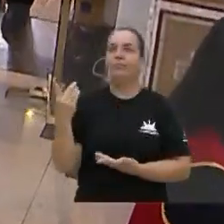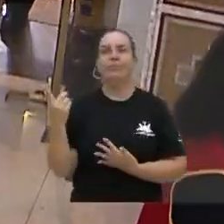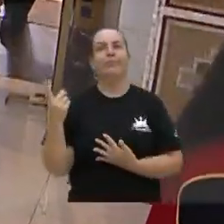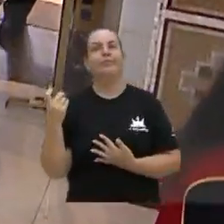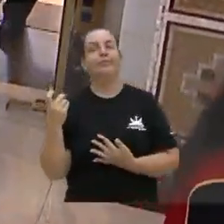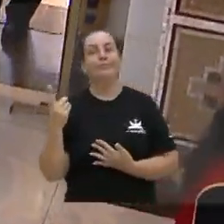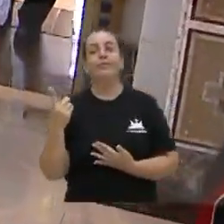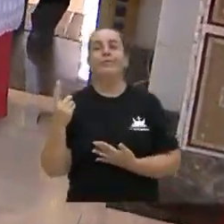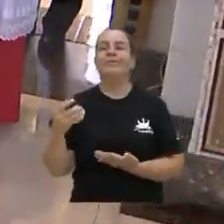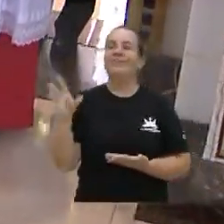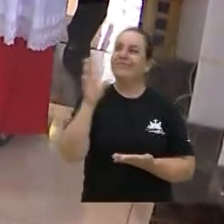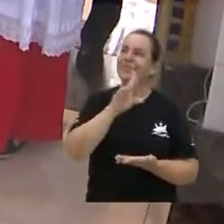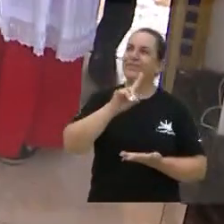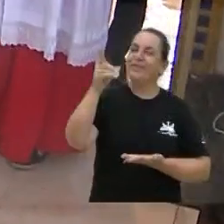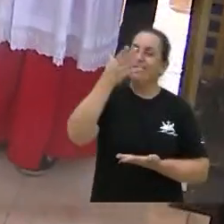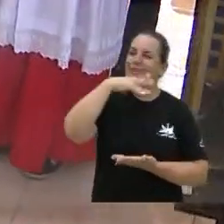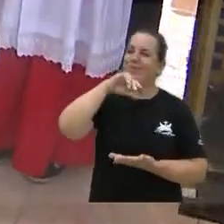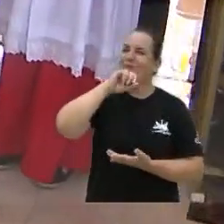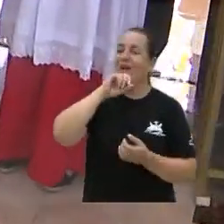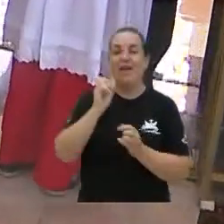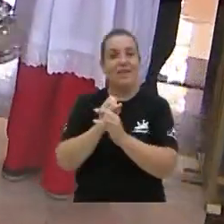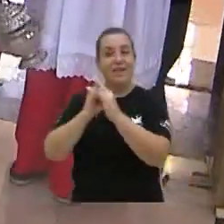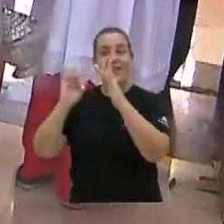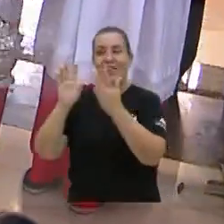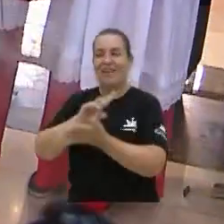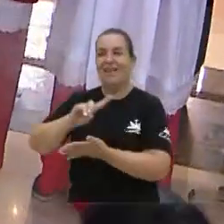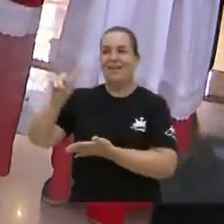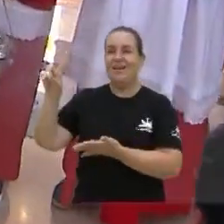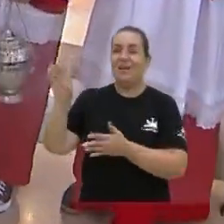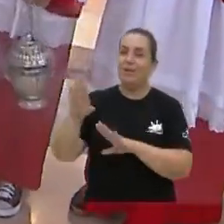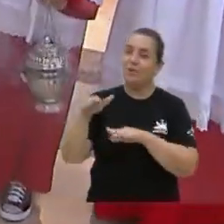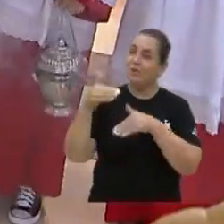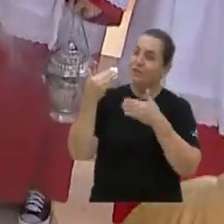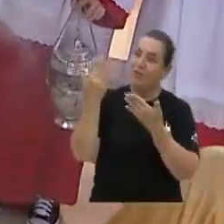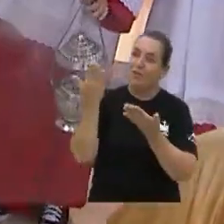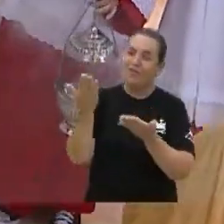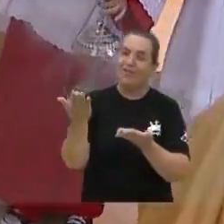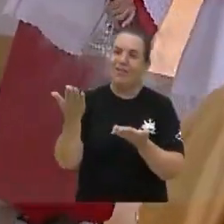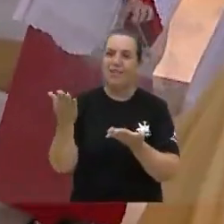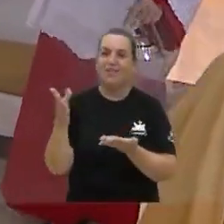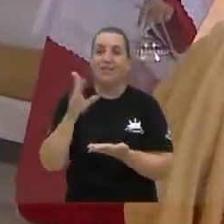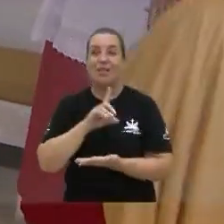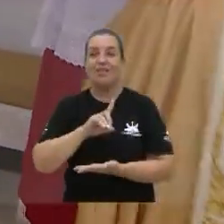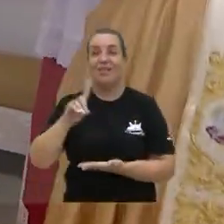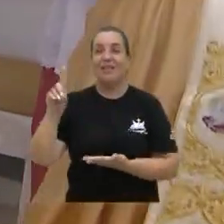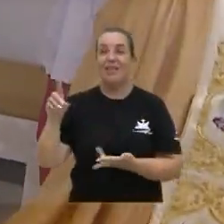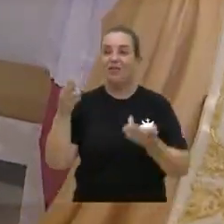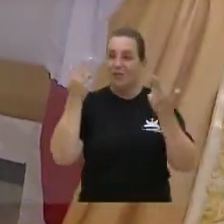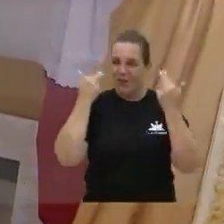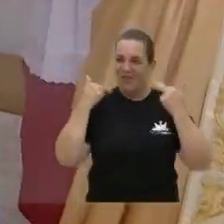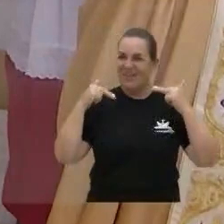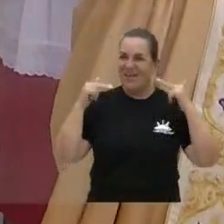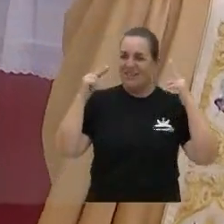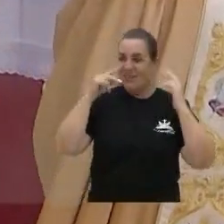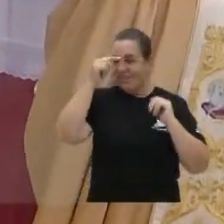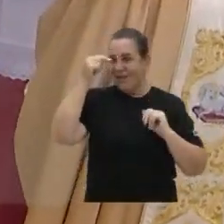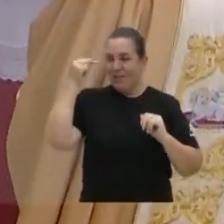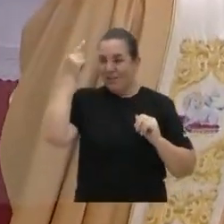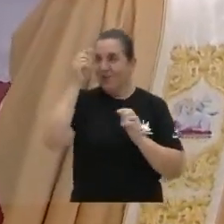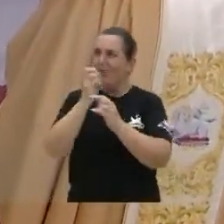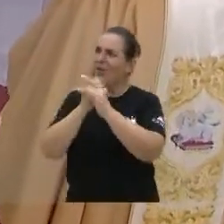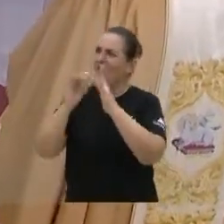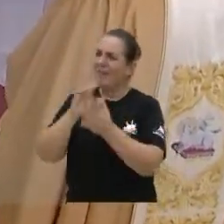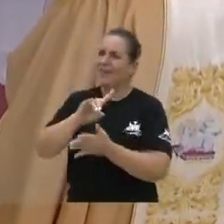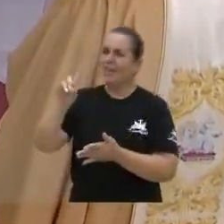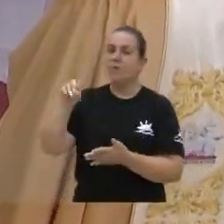O unigênito do Pai, glória a Deus. Voz de Deus, Cordeiro